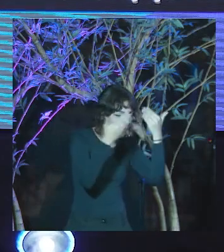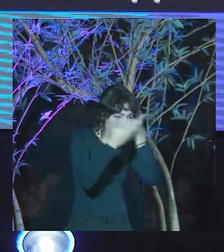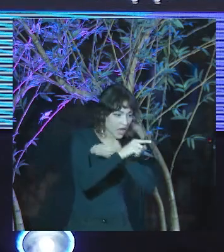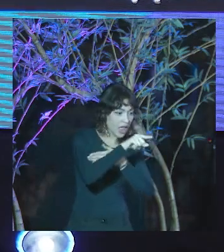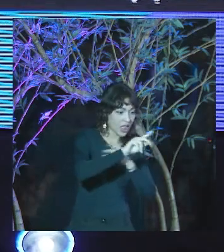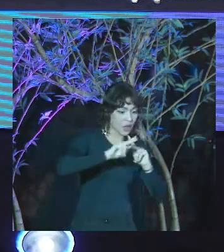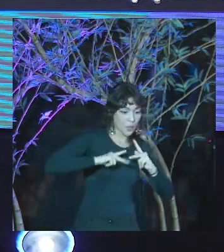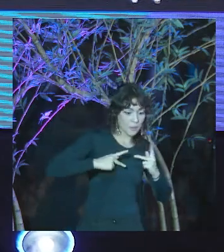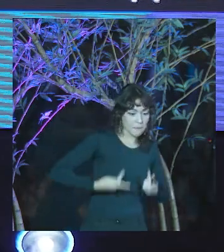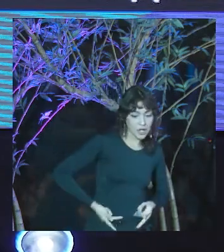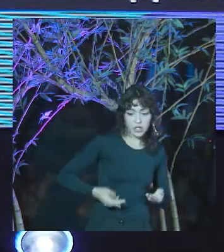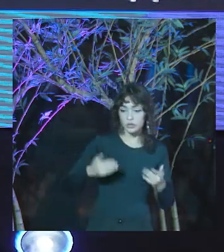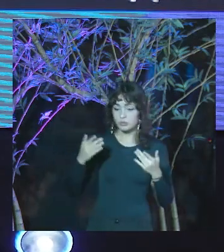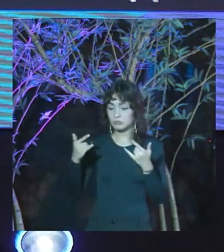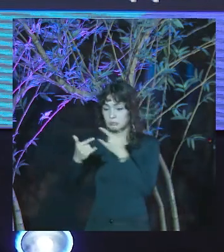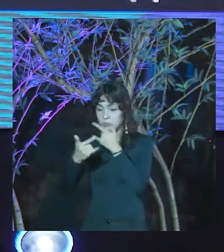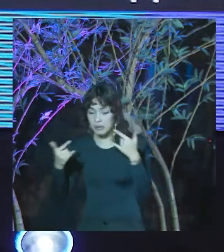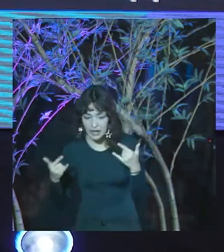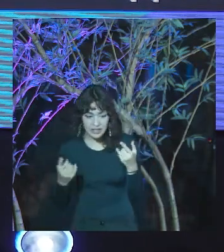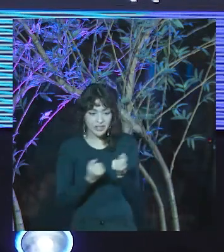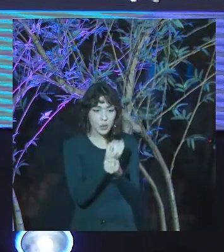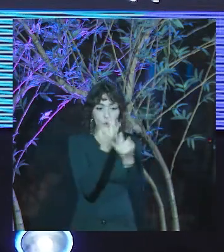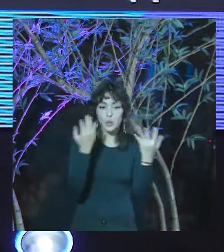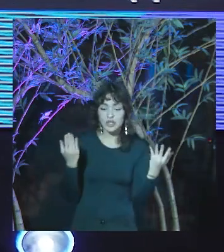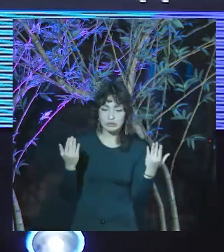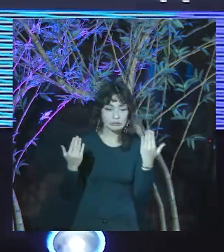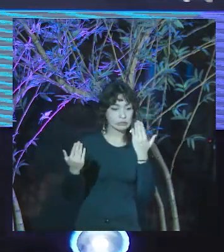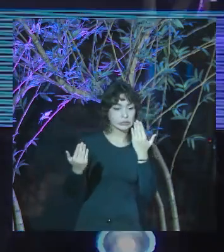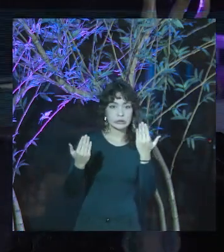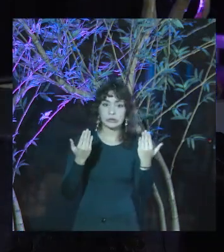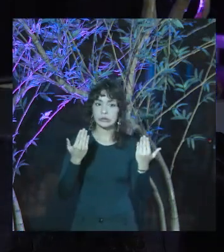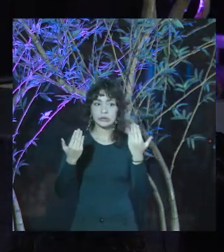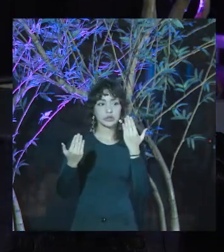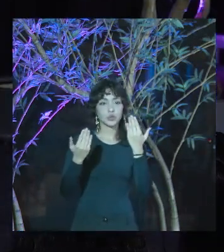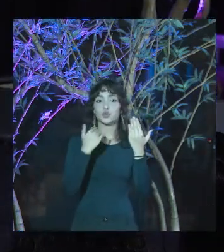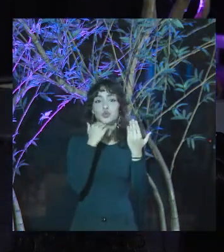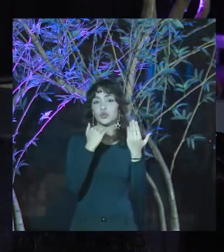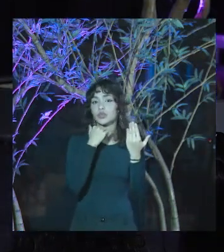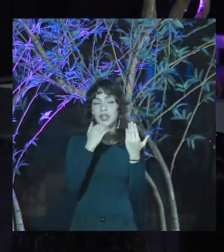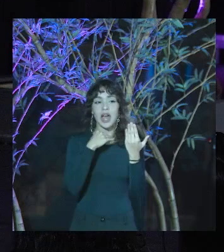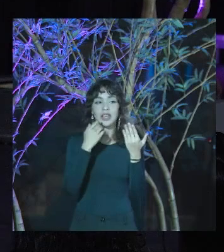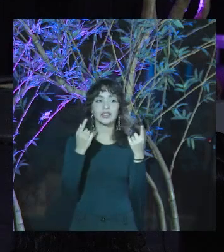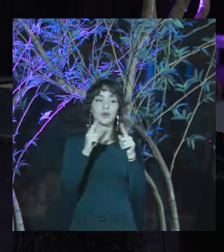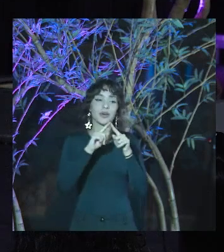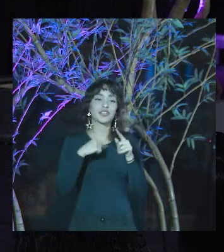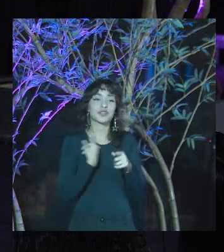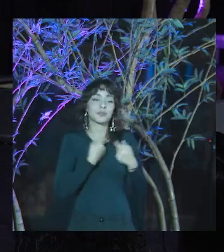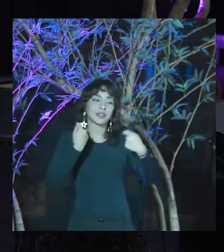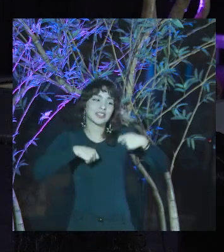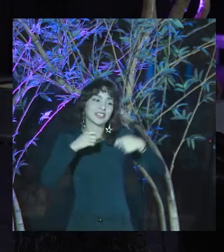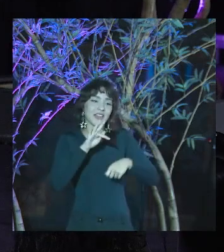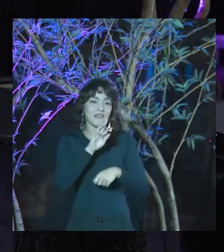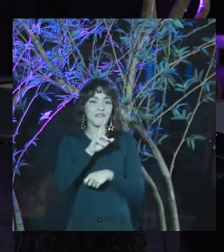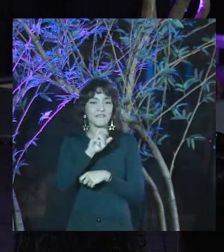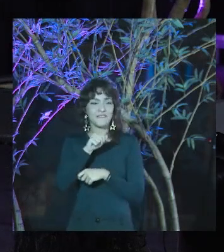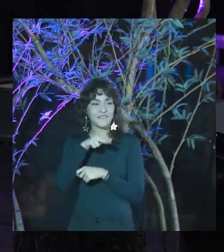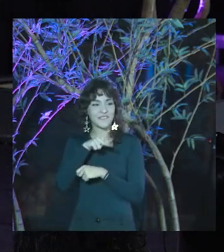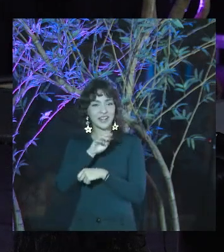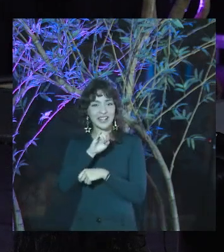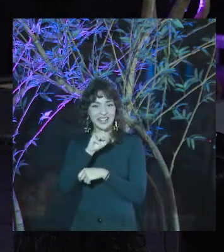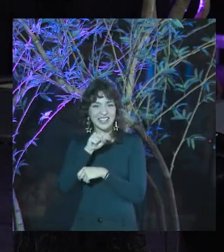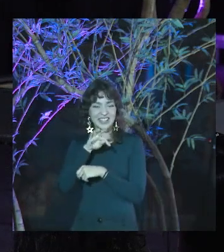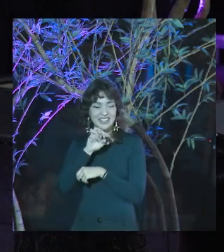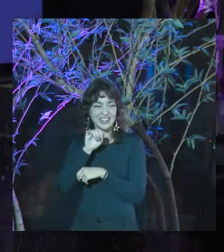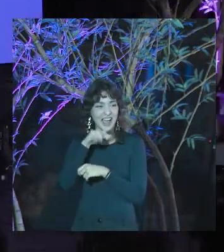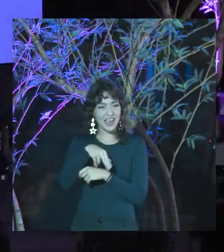quanto é máquina. E a gente vai precisar, a partir de agora, quebrar um pouco da síndrome de Frankenstein e conviver com isso,